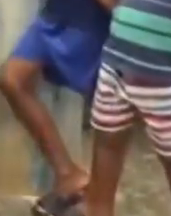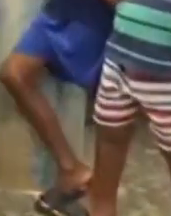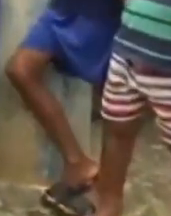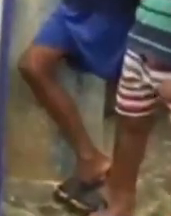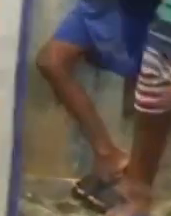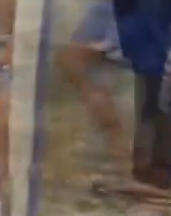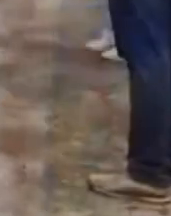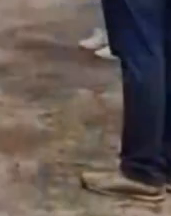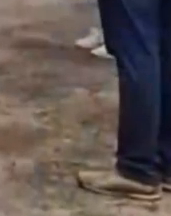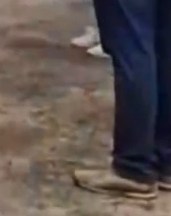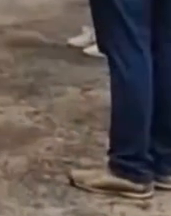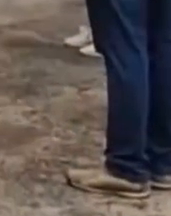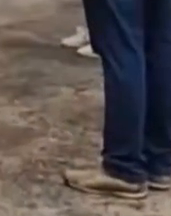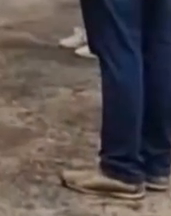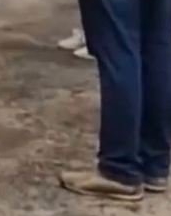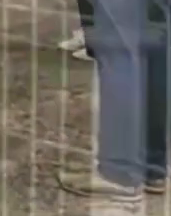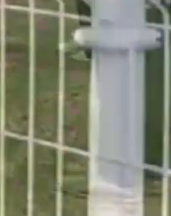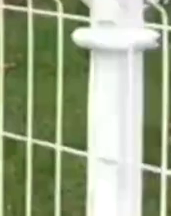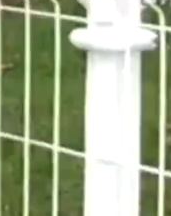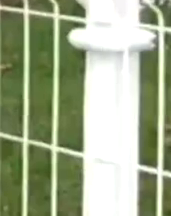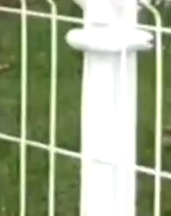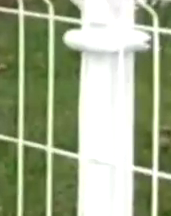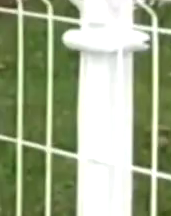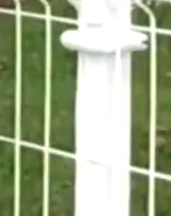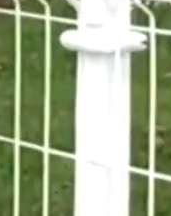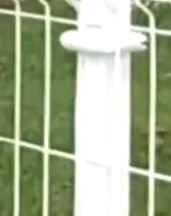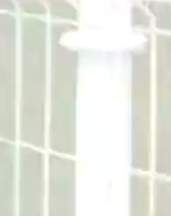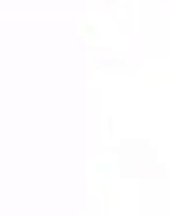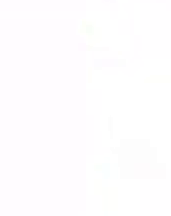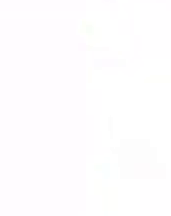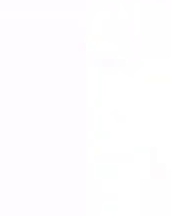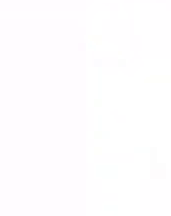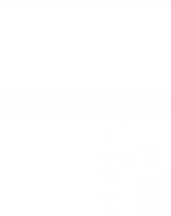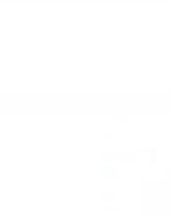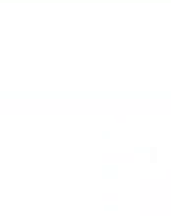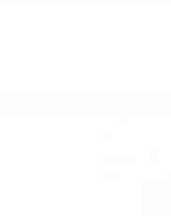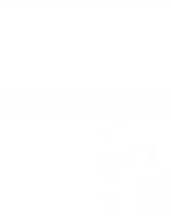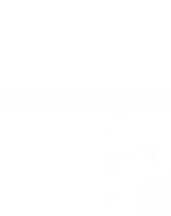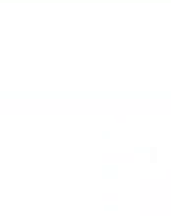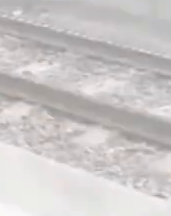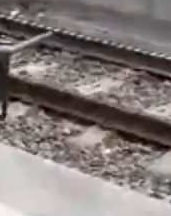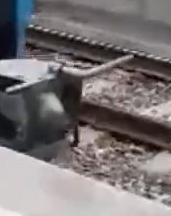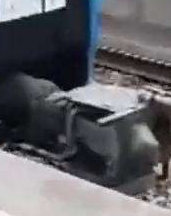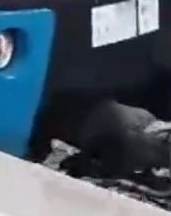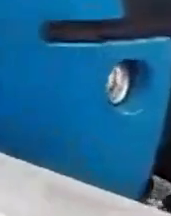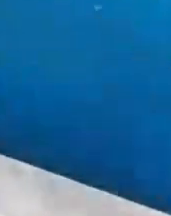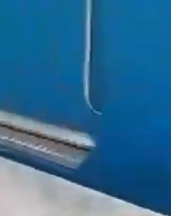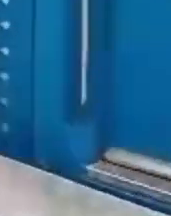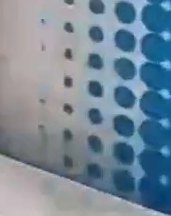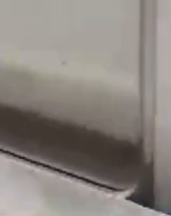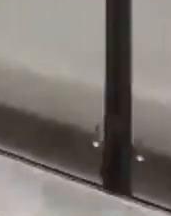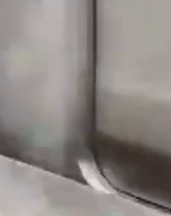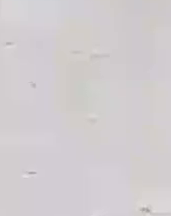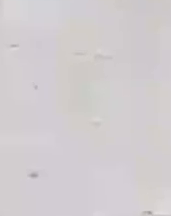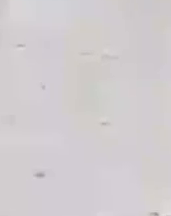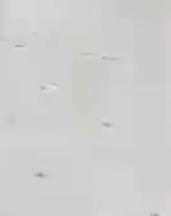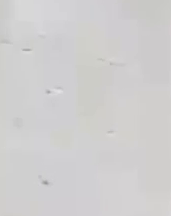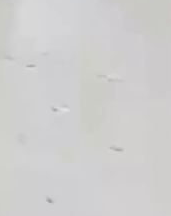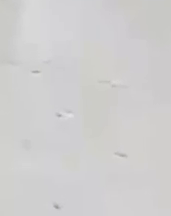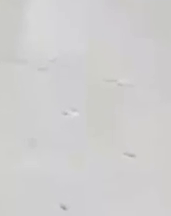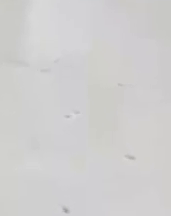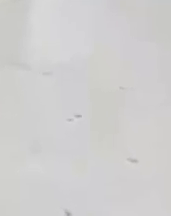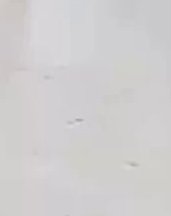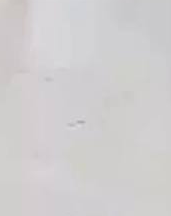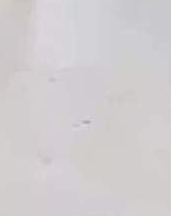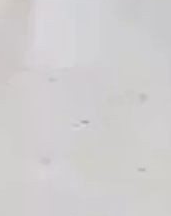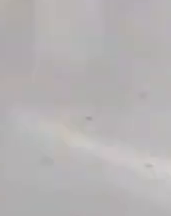Onde é ministrado que tudo é possível ao que crê. EVG sobre trilhos. Fé e esperança aos